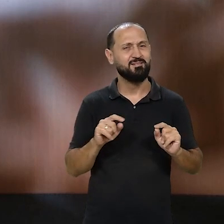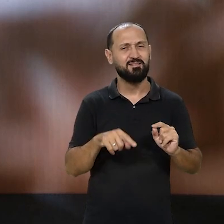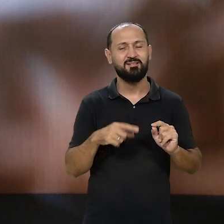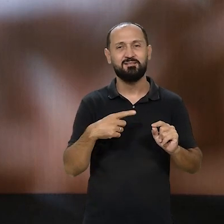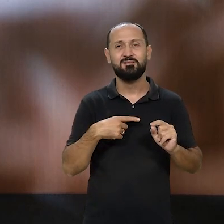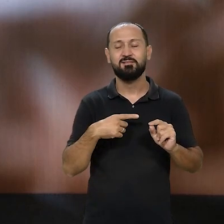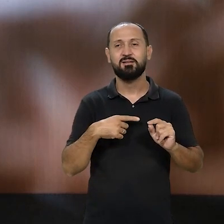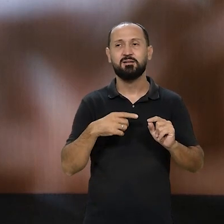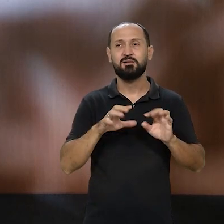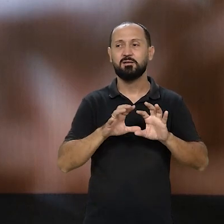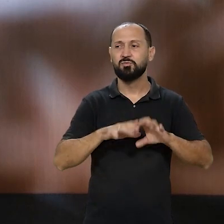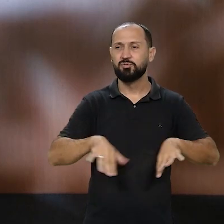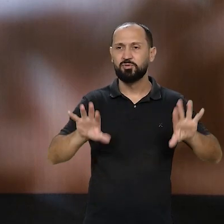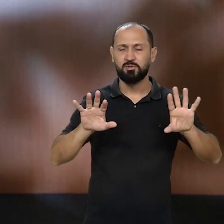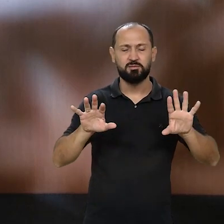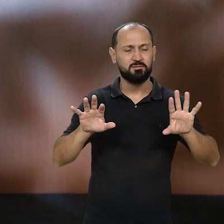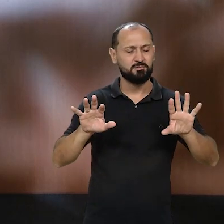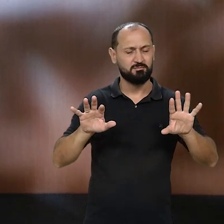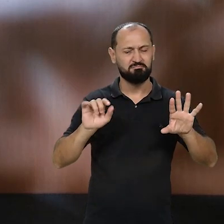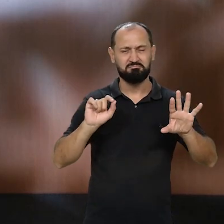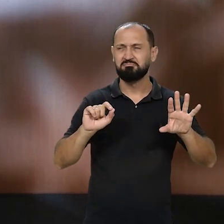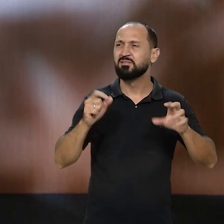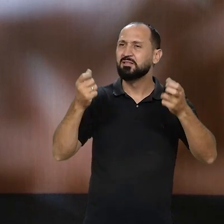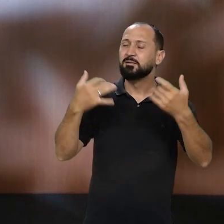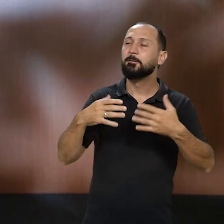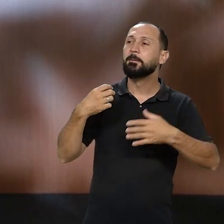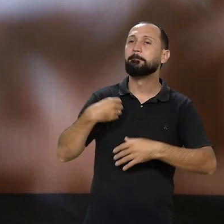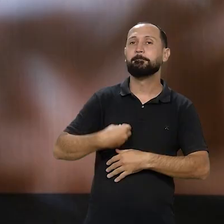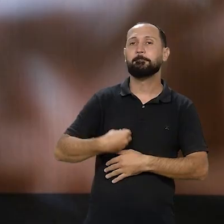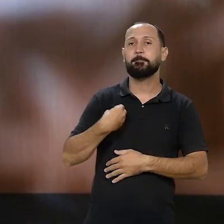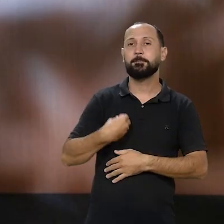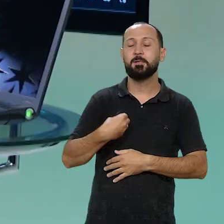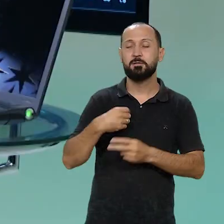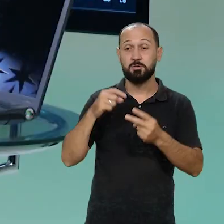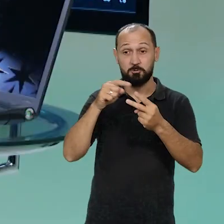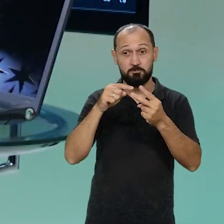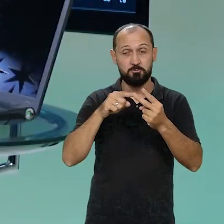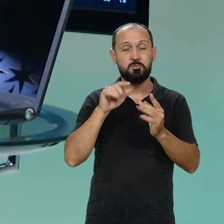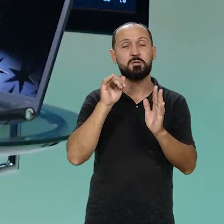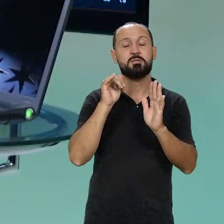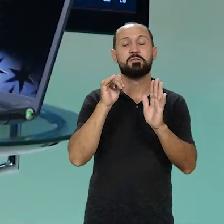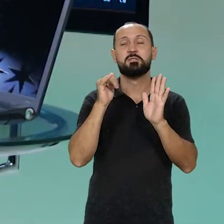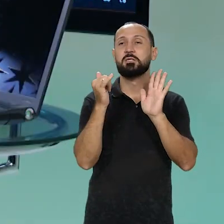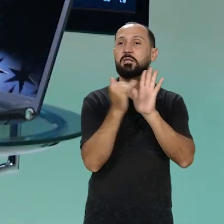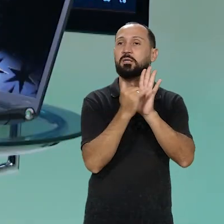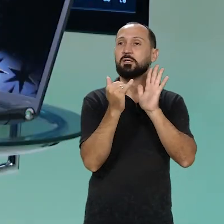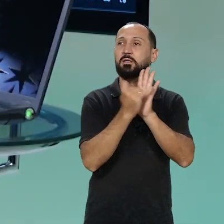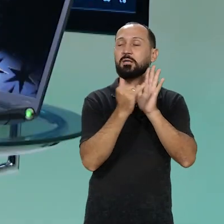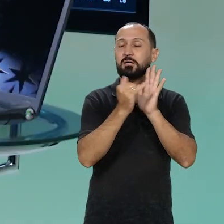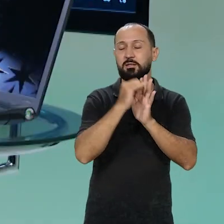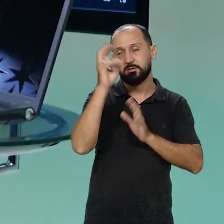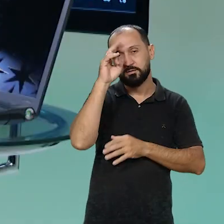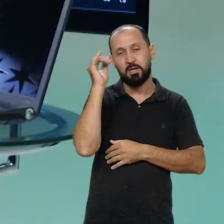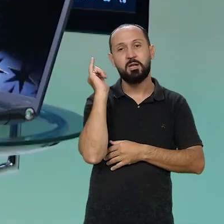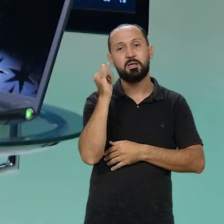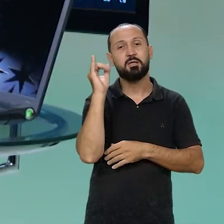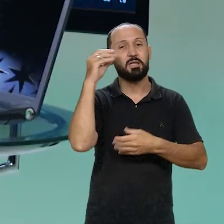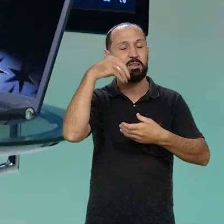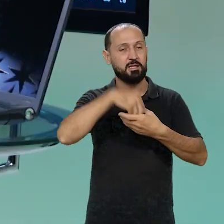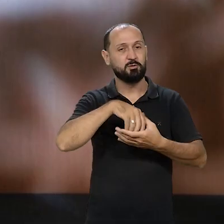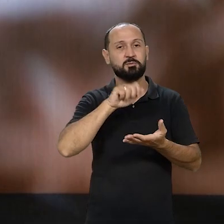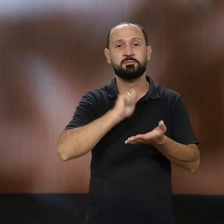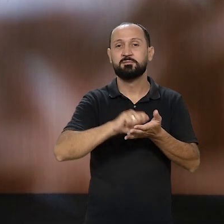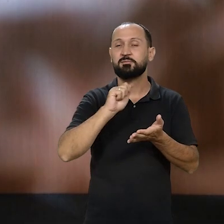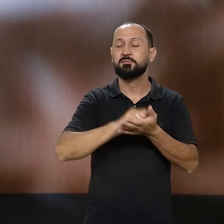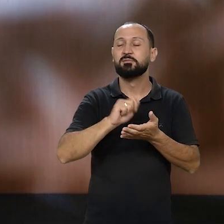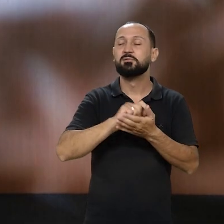a dispersão. Eu queria que você falasse a respeito da participação desses dois ícones, do nosso cenário literário na sua obra